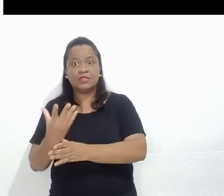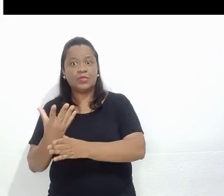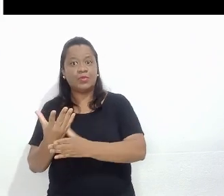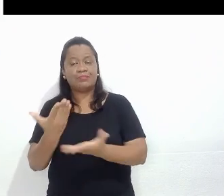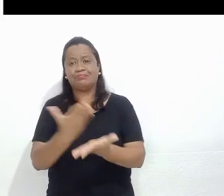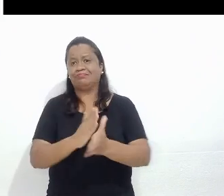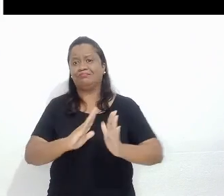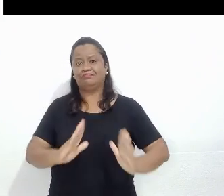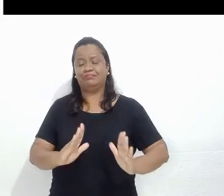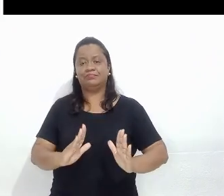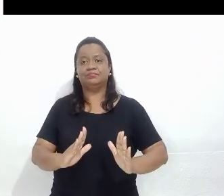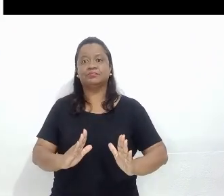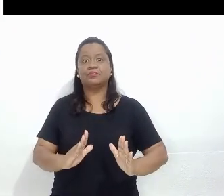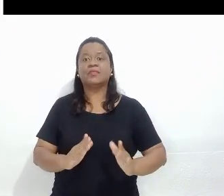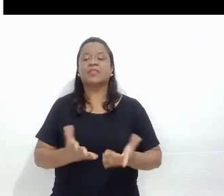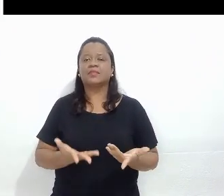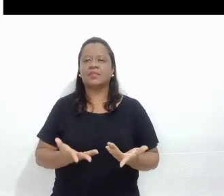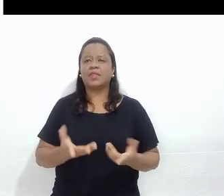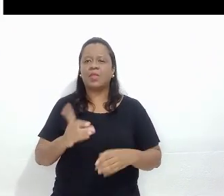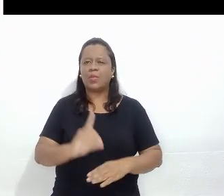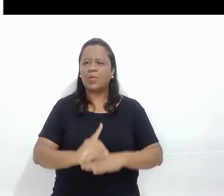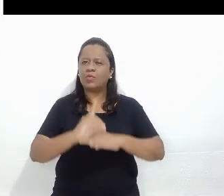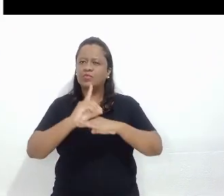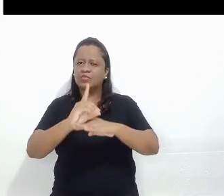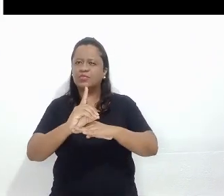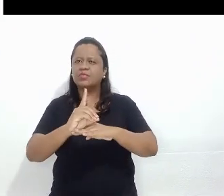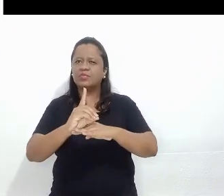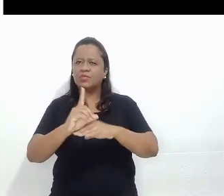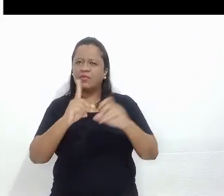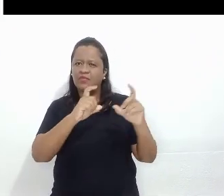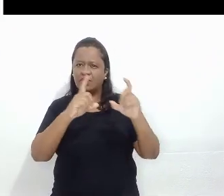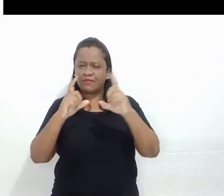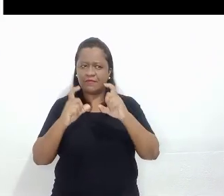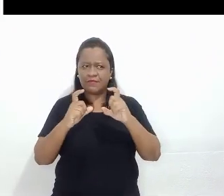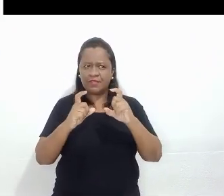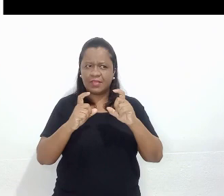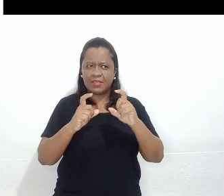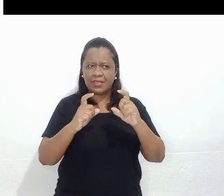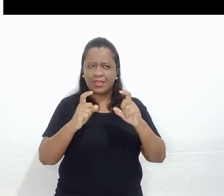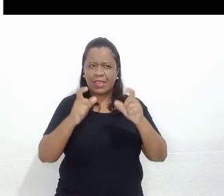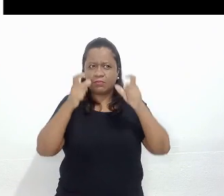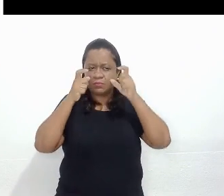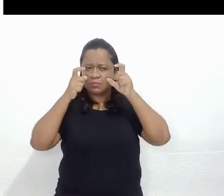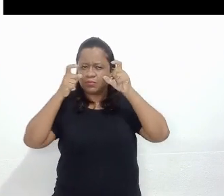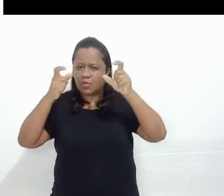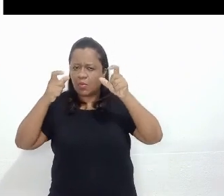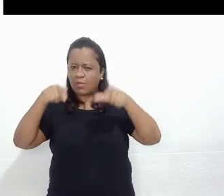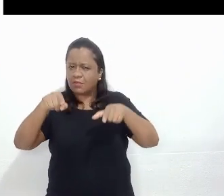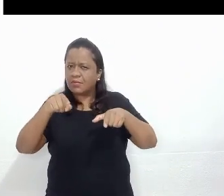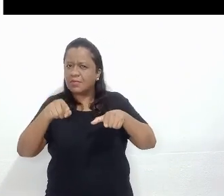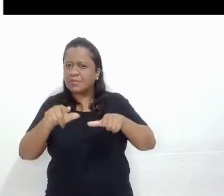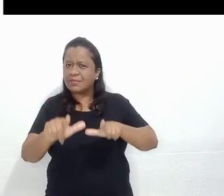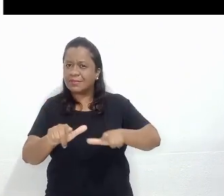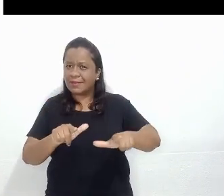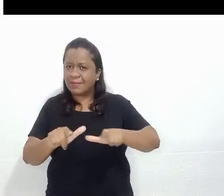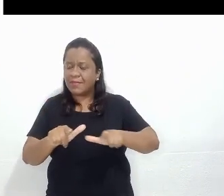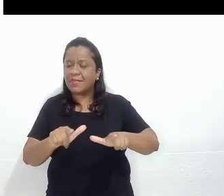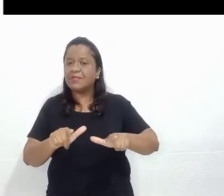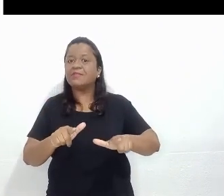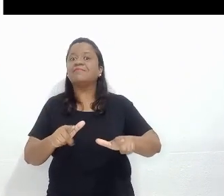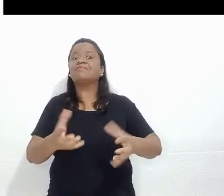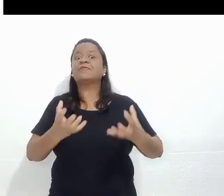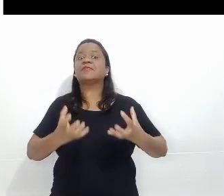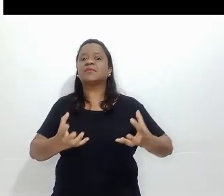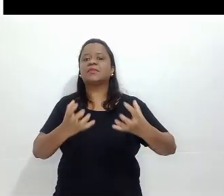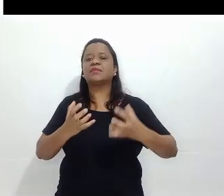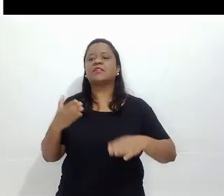fotografia, ou diretor de fotografia antenado mesmo com o seu trabalho, ele vai querer participar, tá? E periodicamente ele